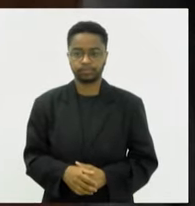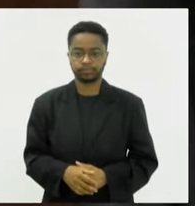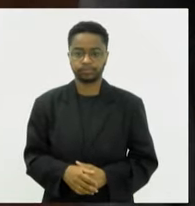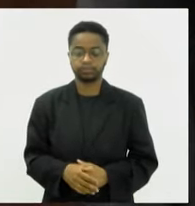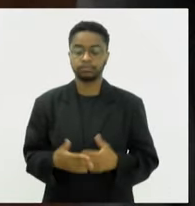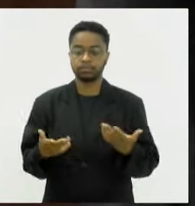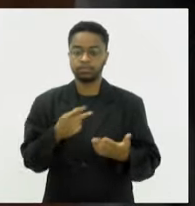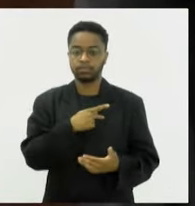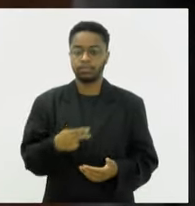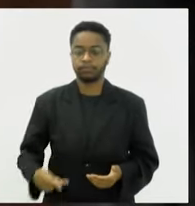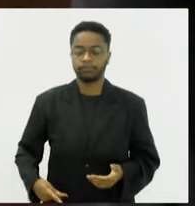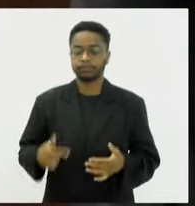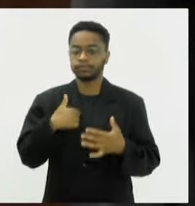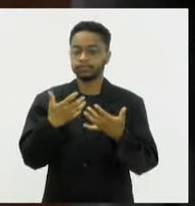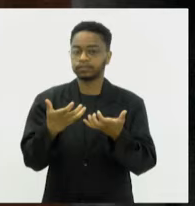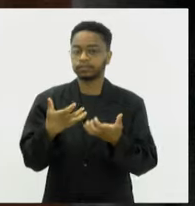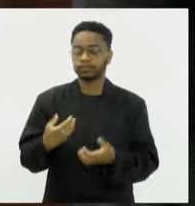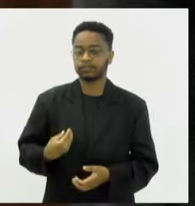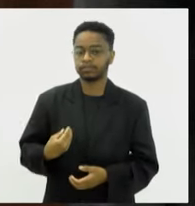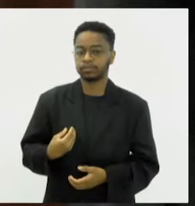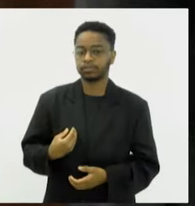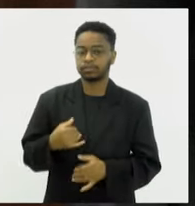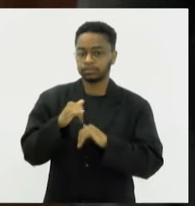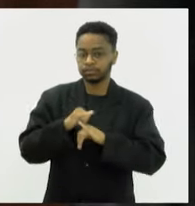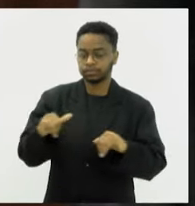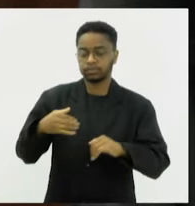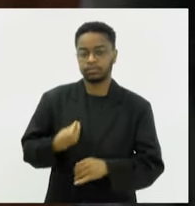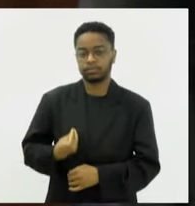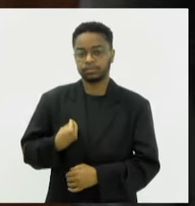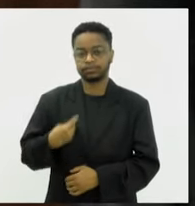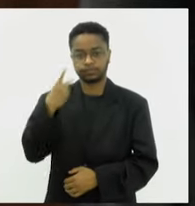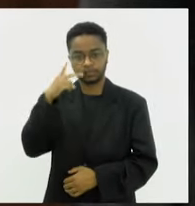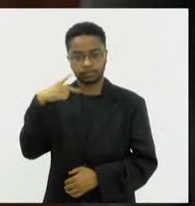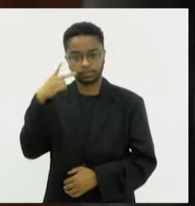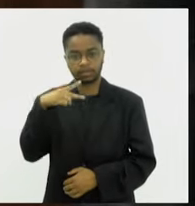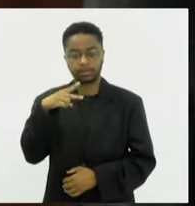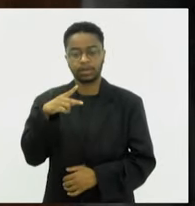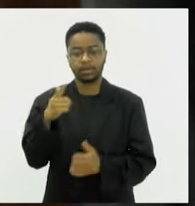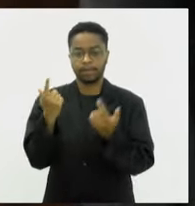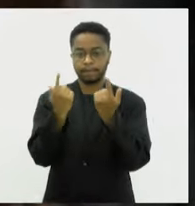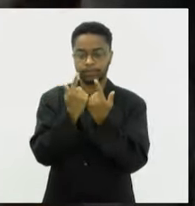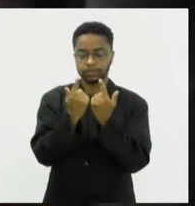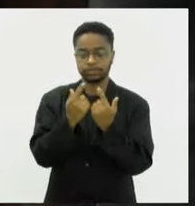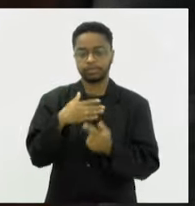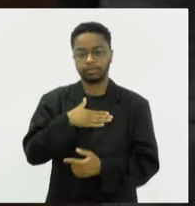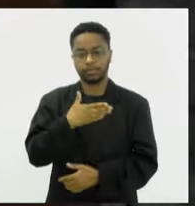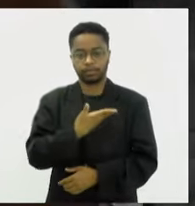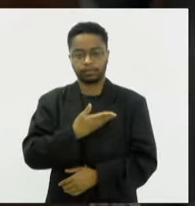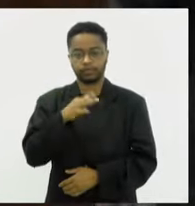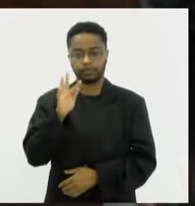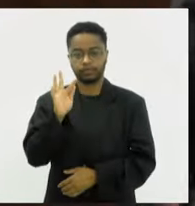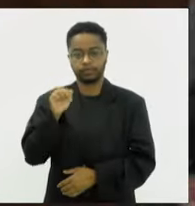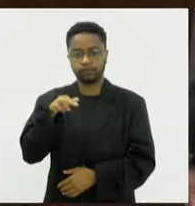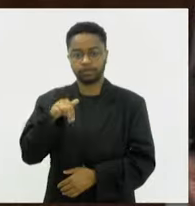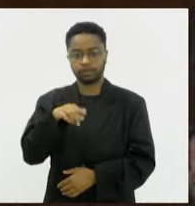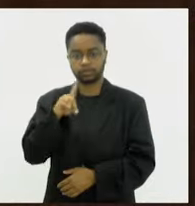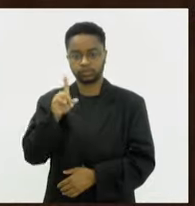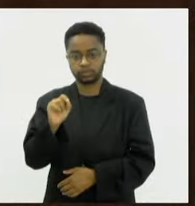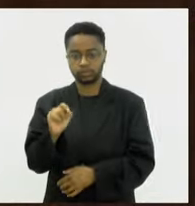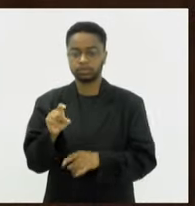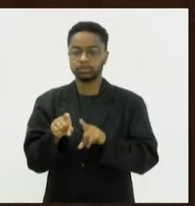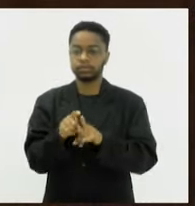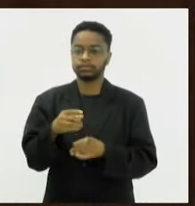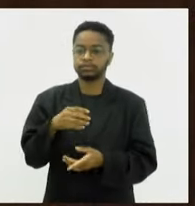de registrar aqui no plenário a presença do vereador de Magé, meu amigo Fernando de Salão, e também de fazer